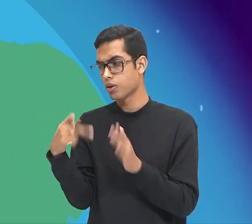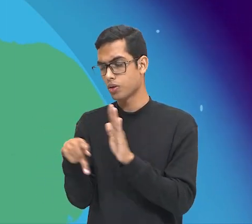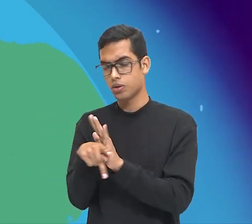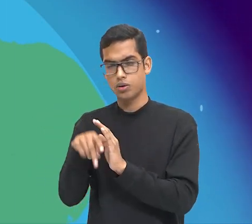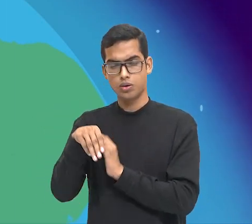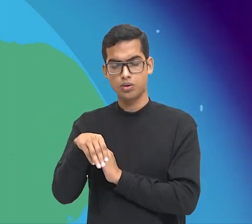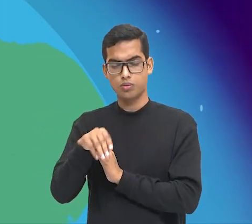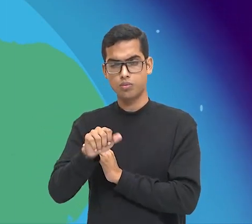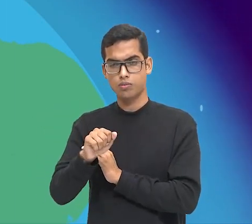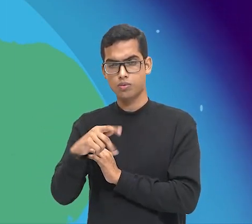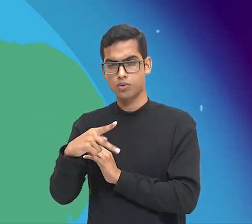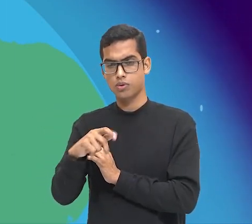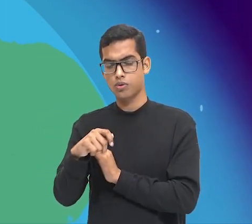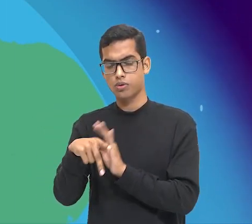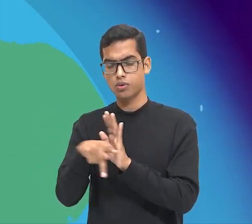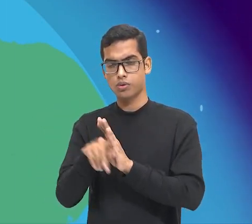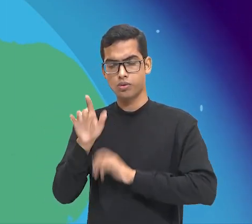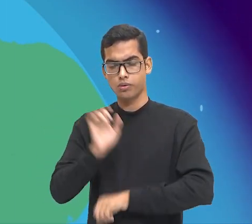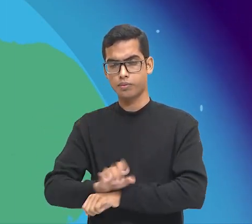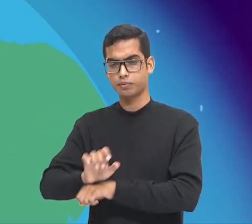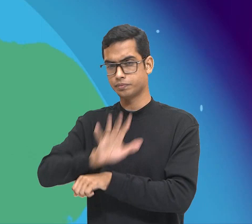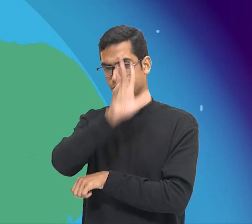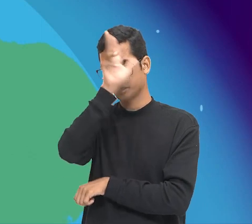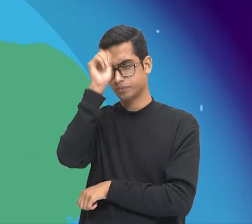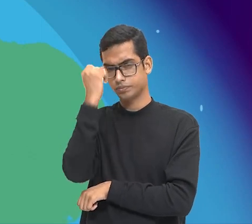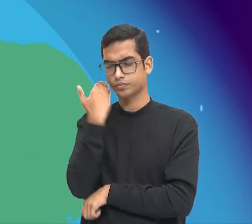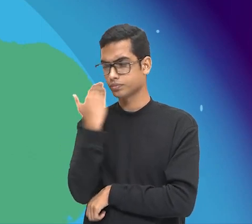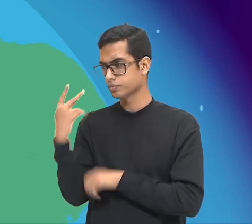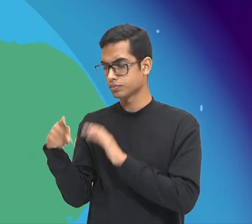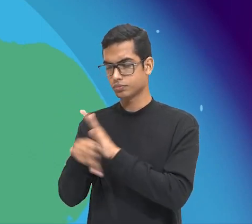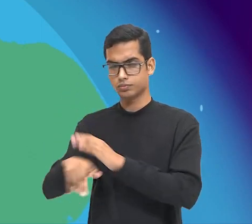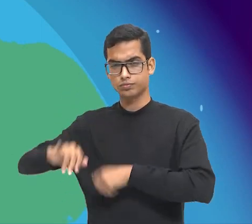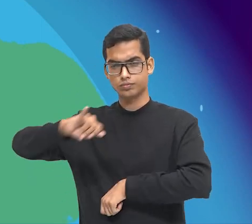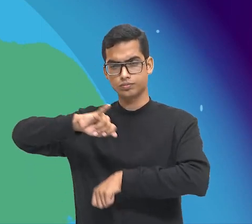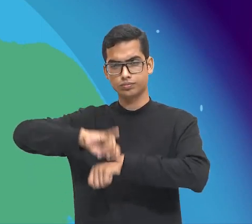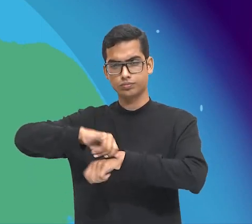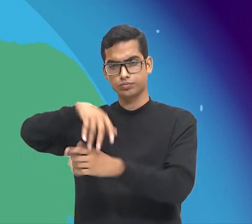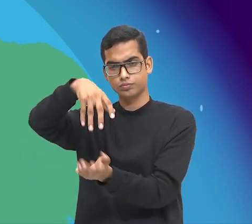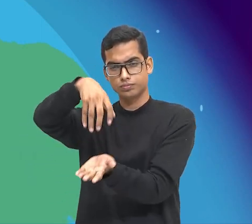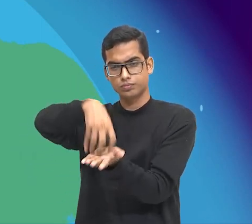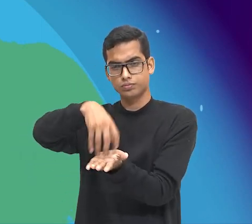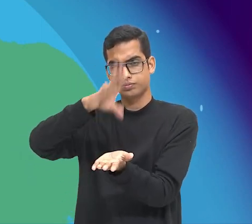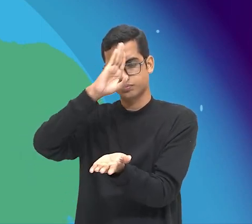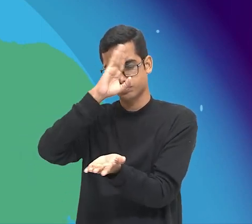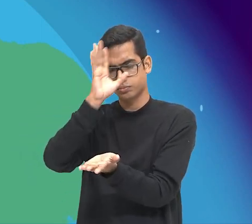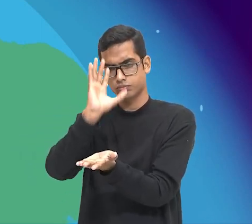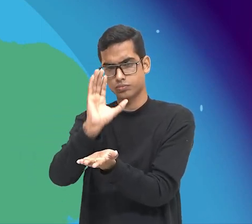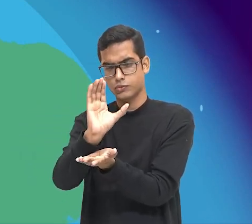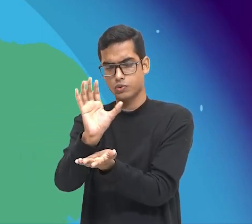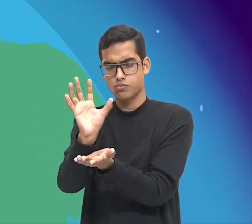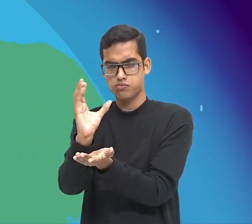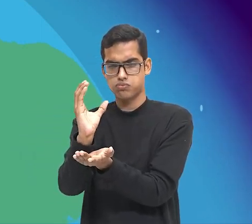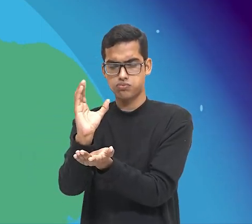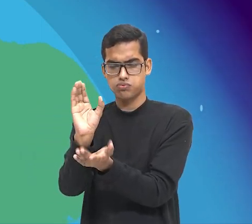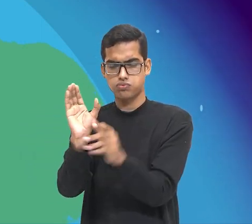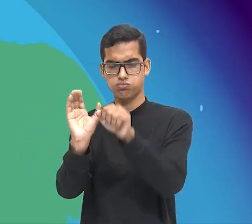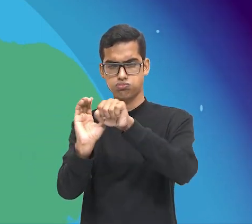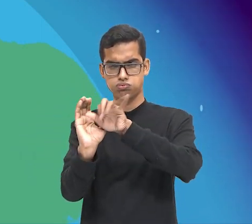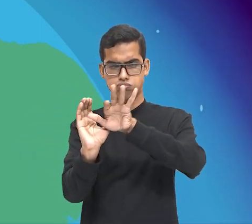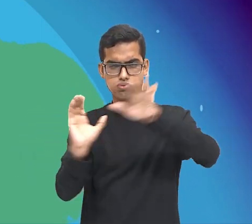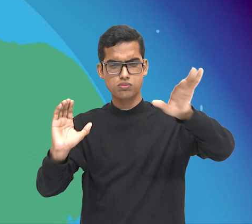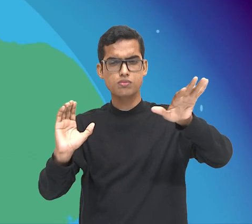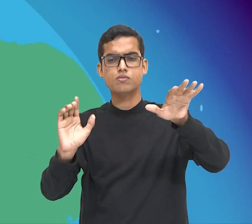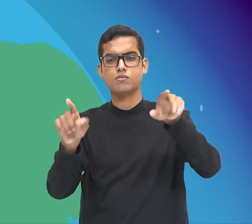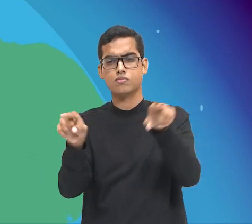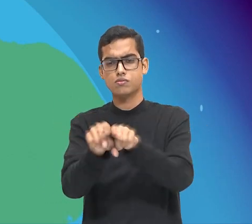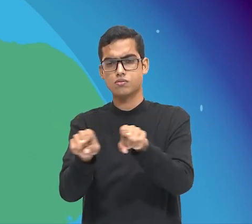mapa bem destacado ali o nosso estado, e ali da nossa capital nós temos uma central ali com as antenas que vai fazer a distribuição desse sinal. Esse